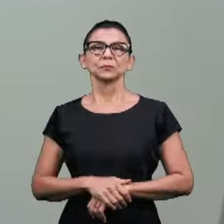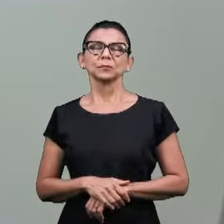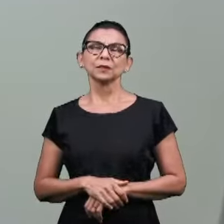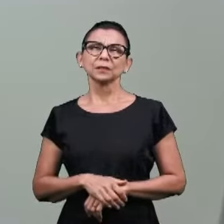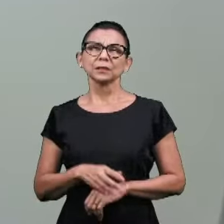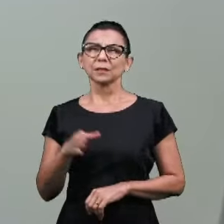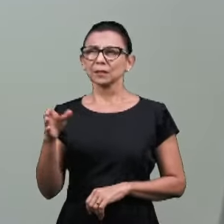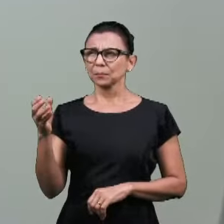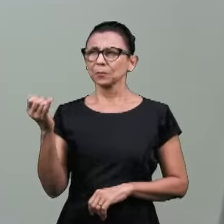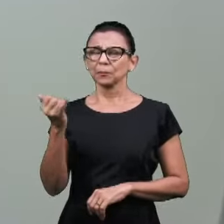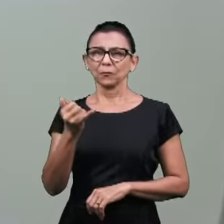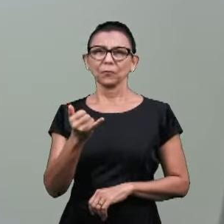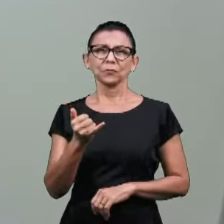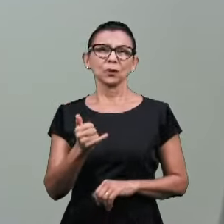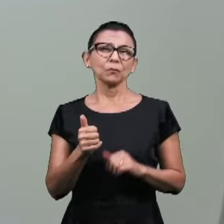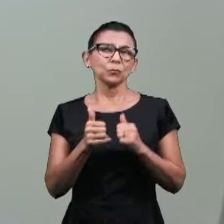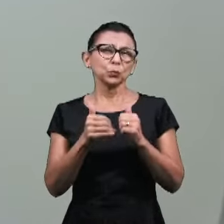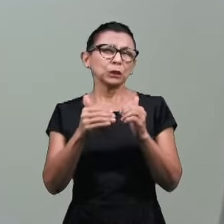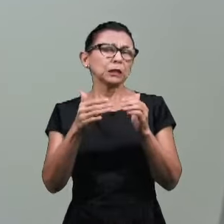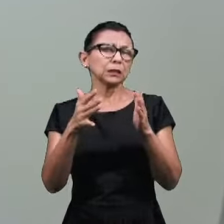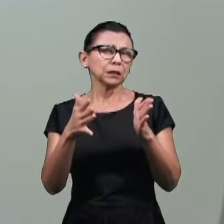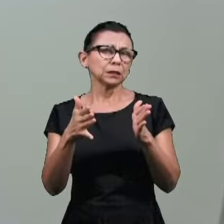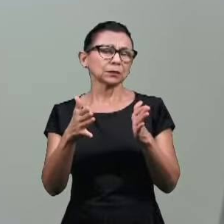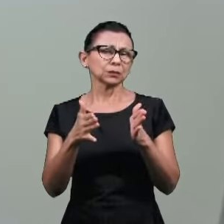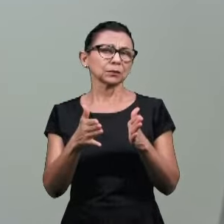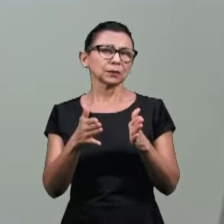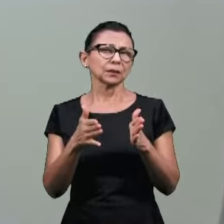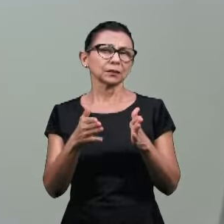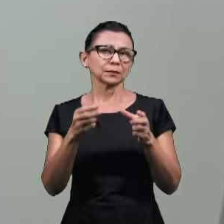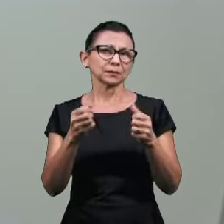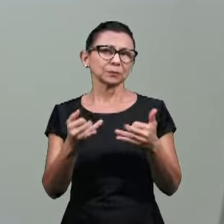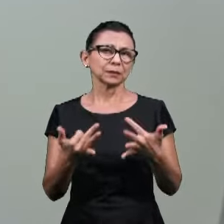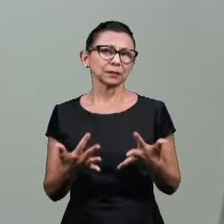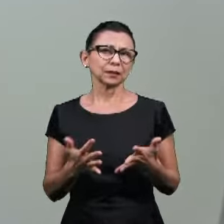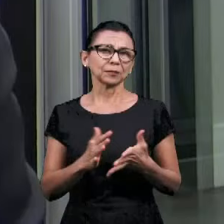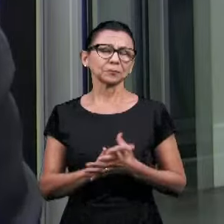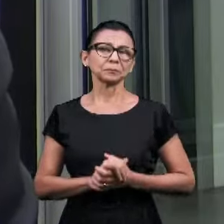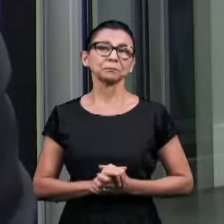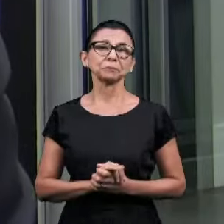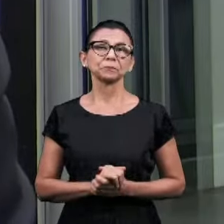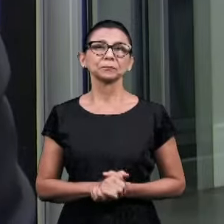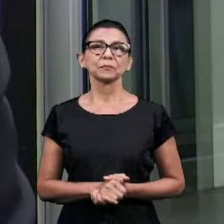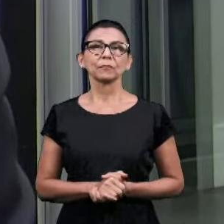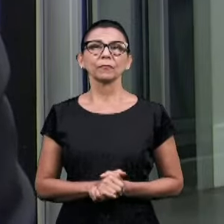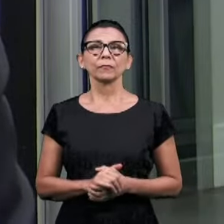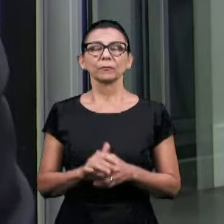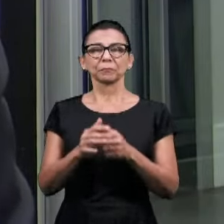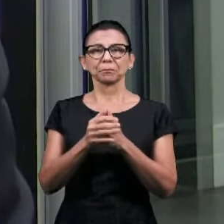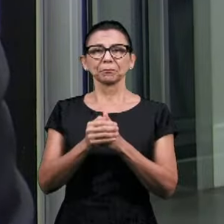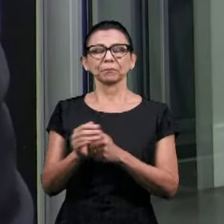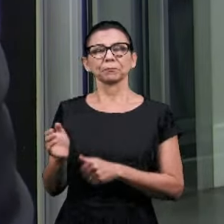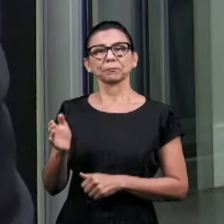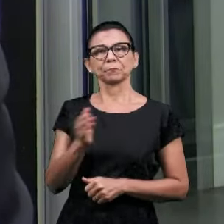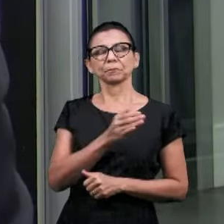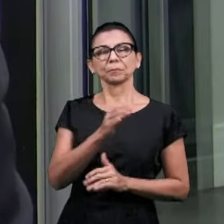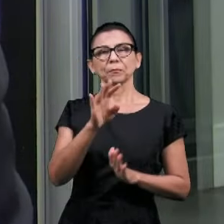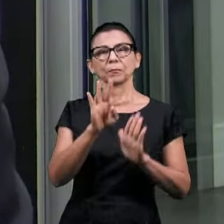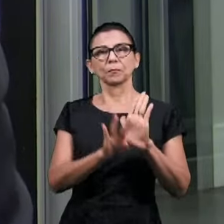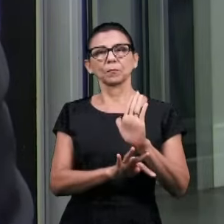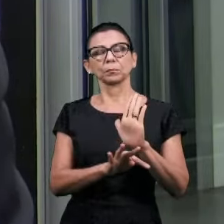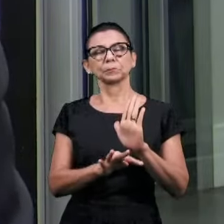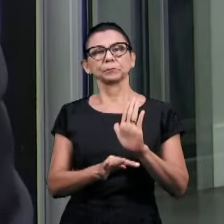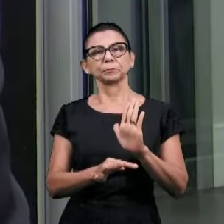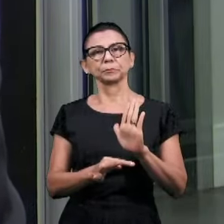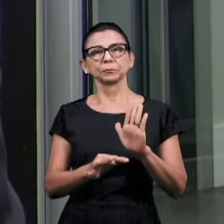introdução sobre a mensagem revelada que o senhor mostrou, que o senhor direcionou para o culto dessa noite. Amém. O texto base está